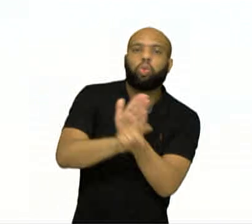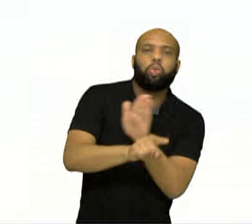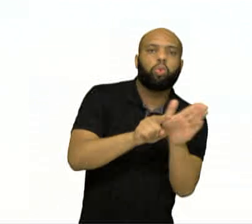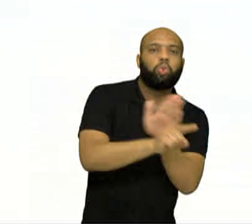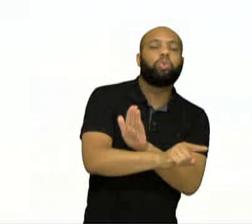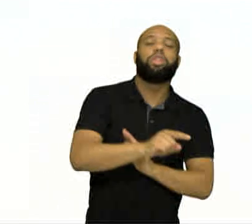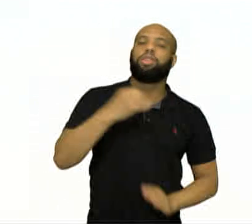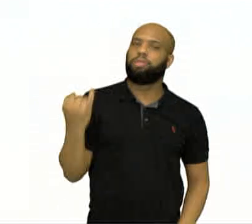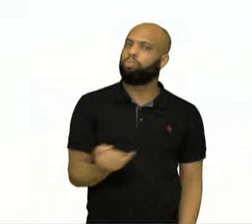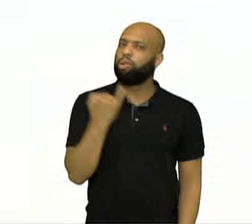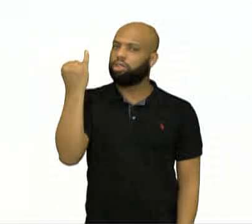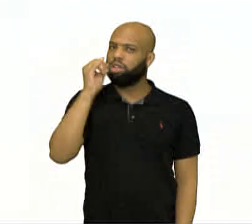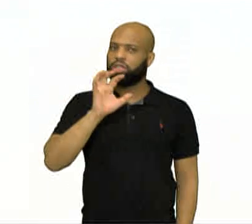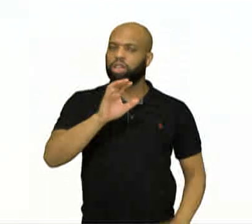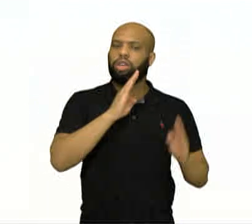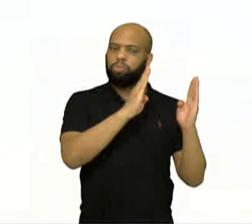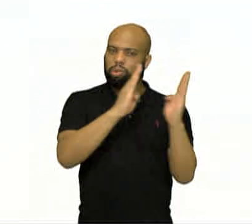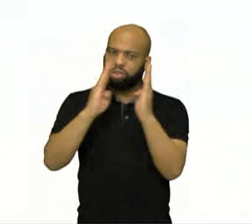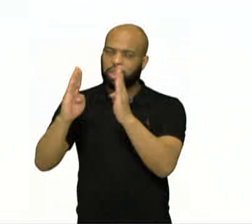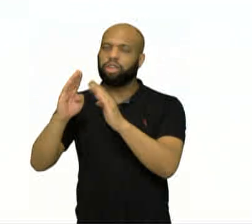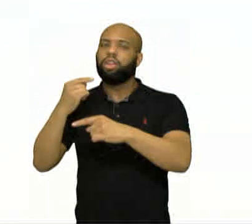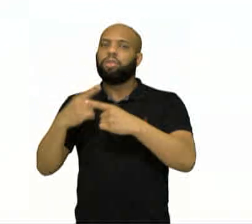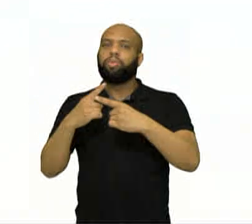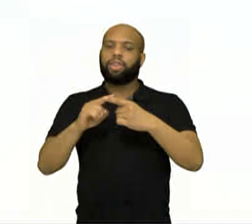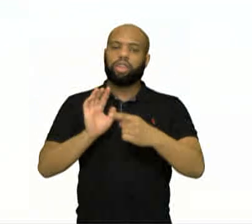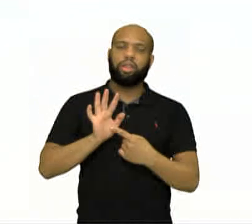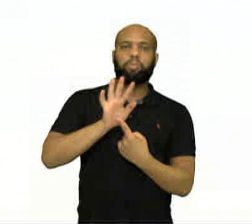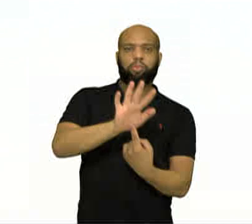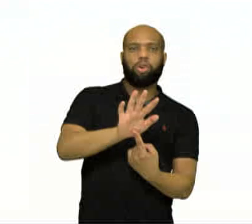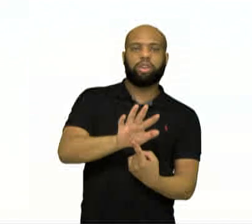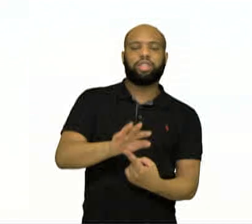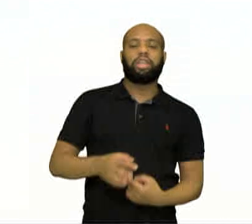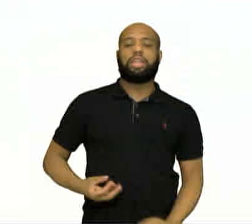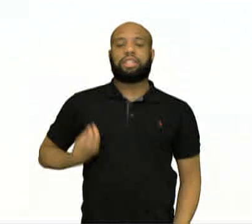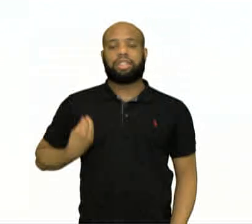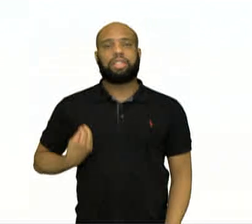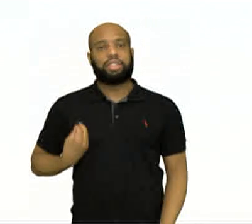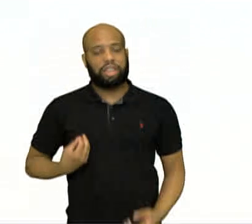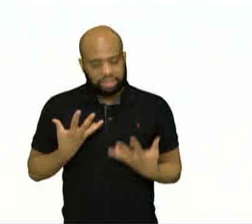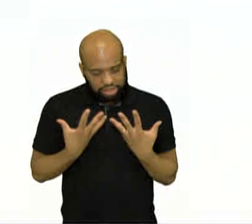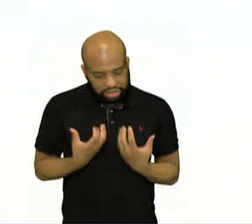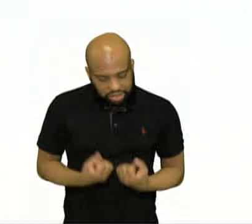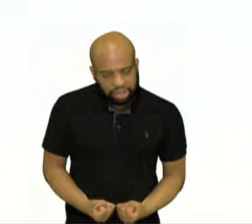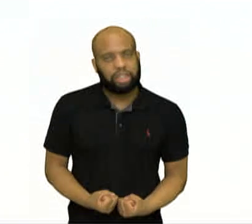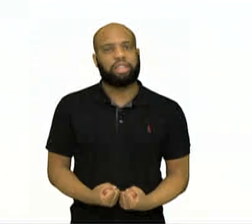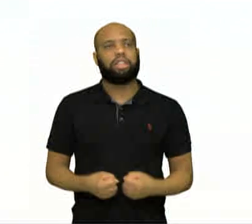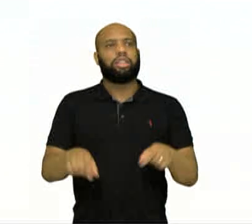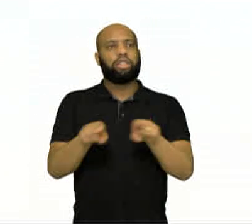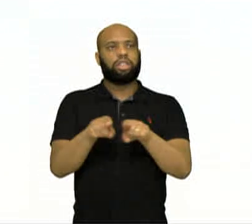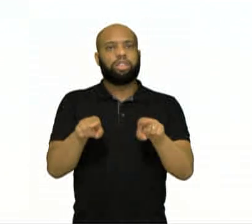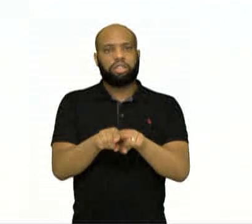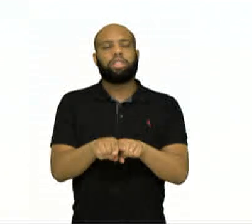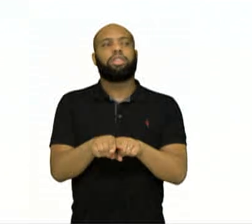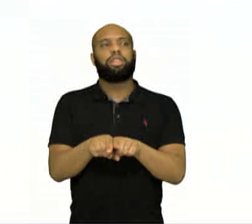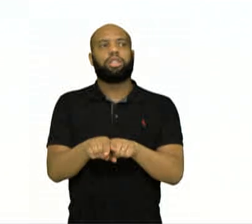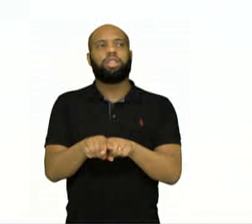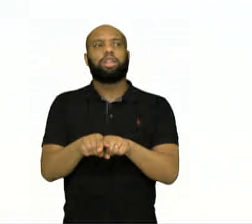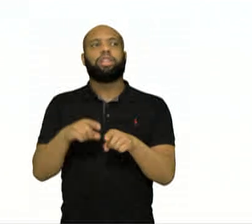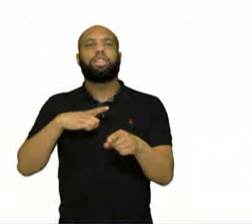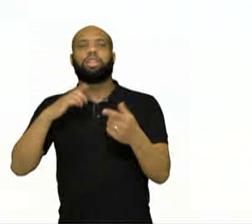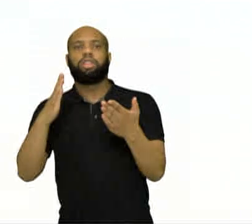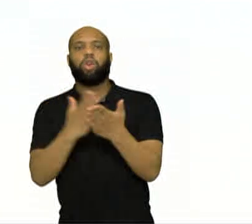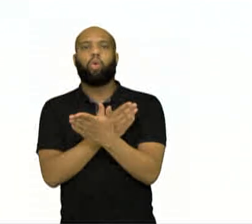escuta ativa mostra que estamos receptivos, mas seriam os receptivos, acolhedores, a